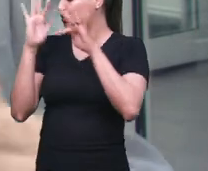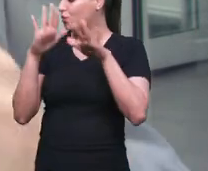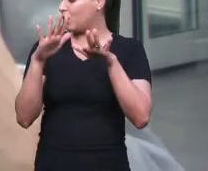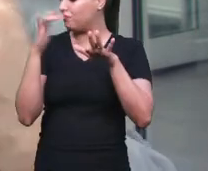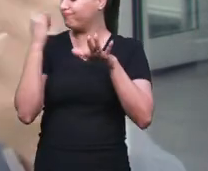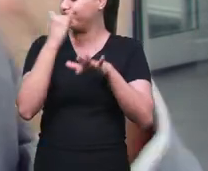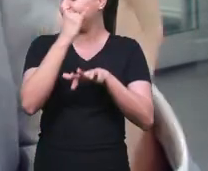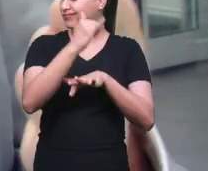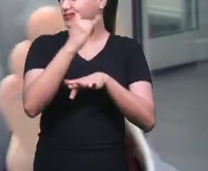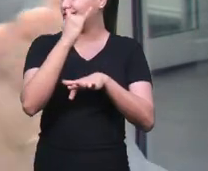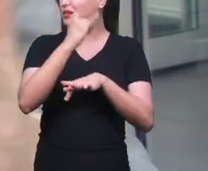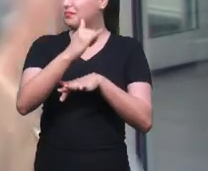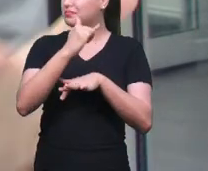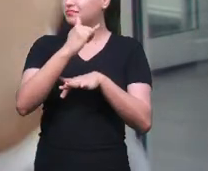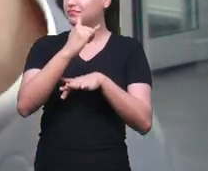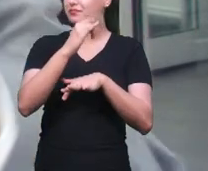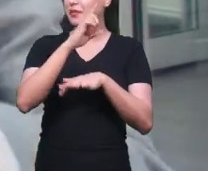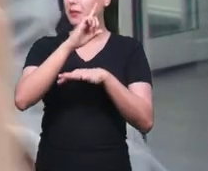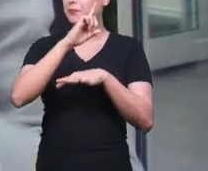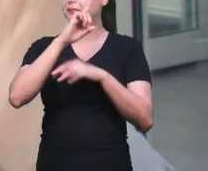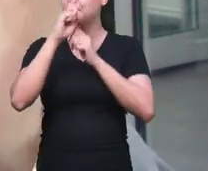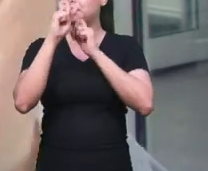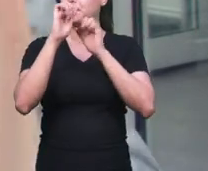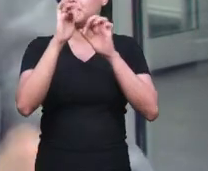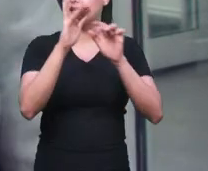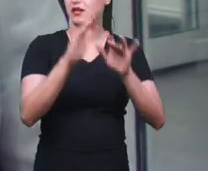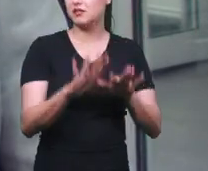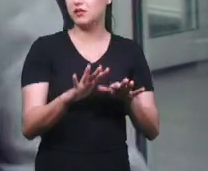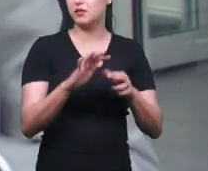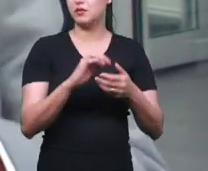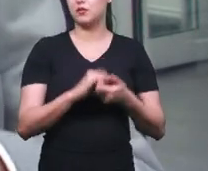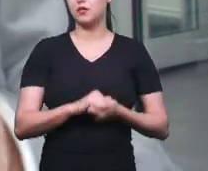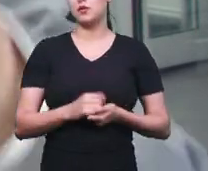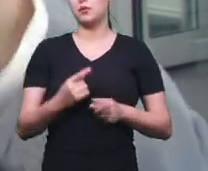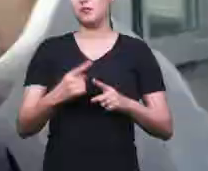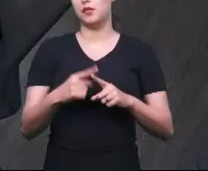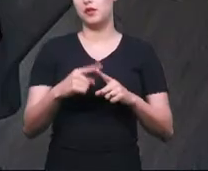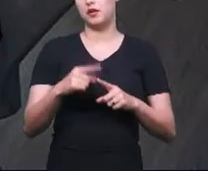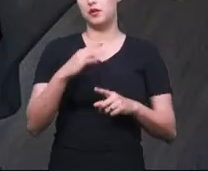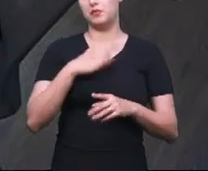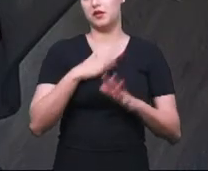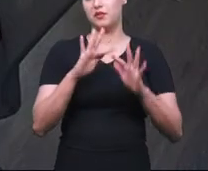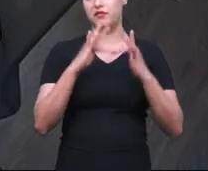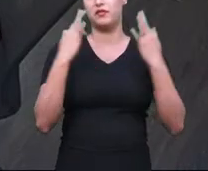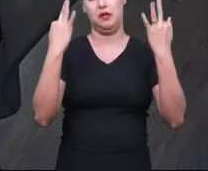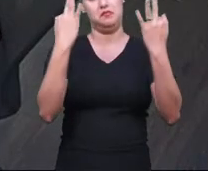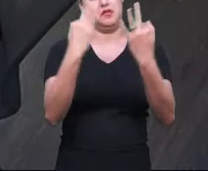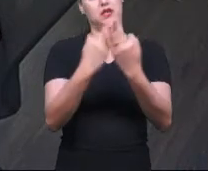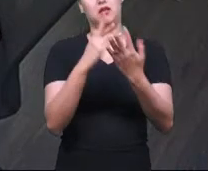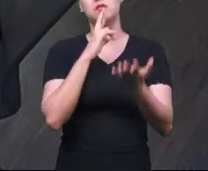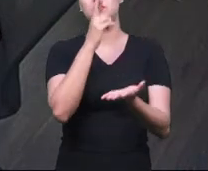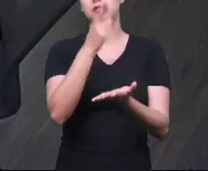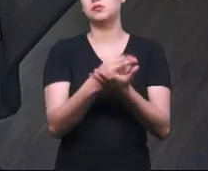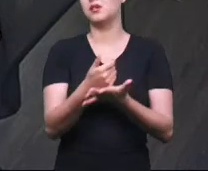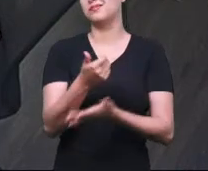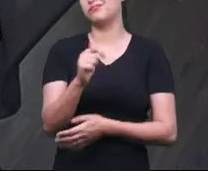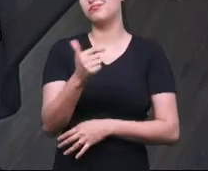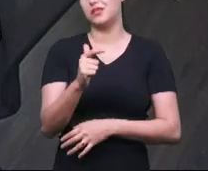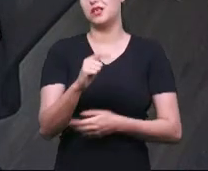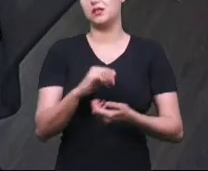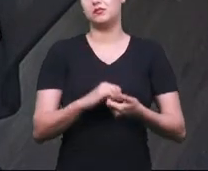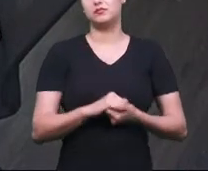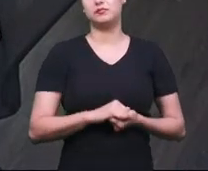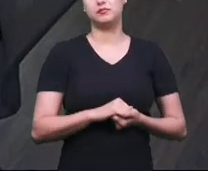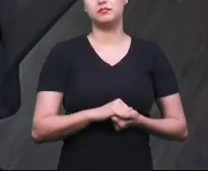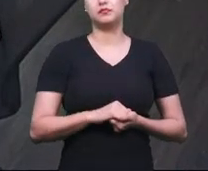Para não falar de qualquer maneira, que no caso da minha família não teve efeito. Quer dizer, pode até ter tido, mas naquele momento...